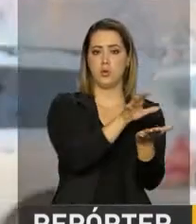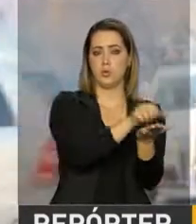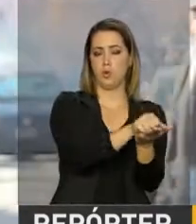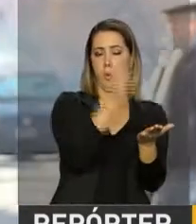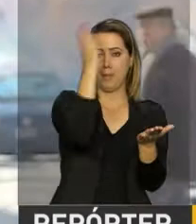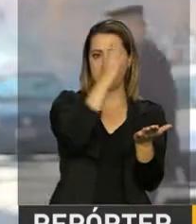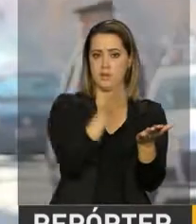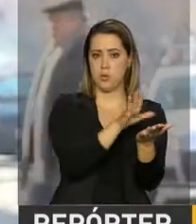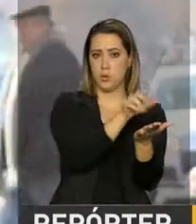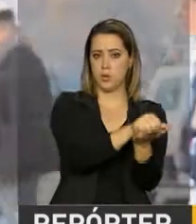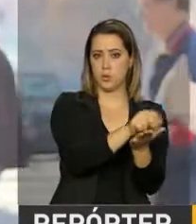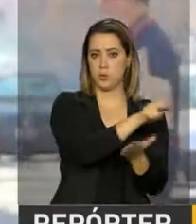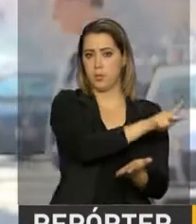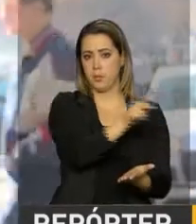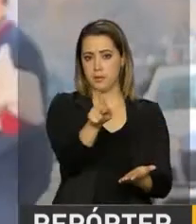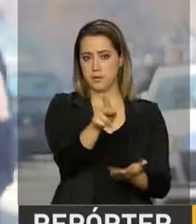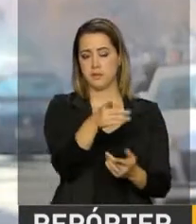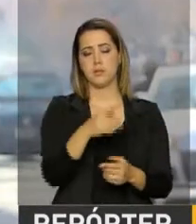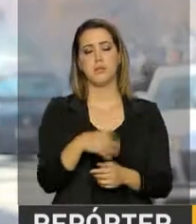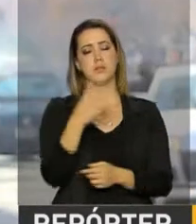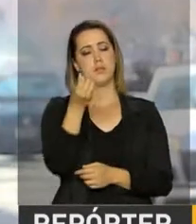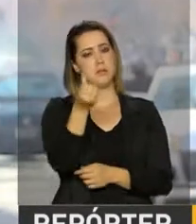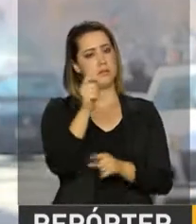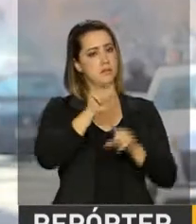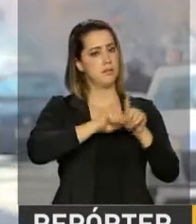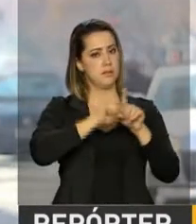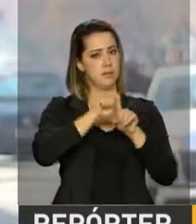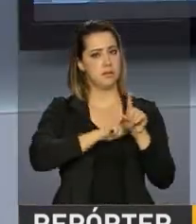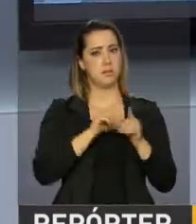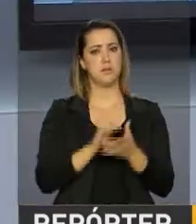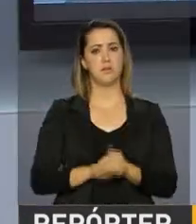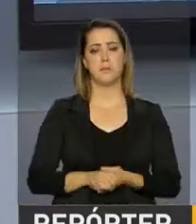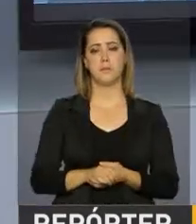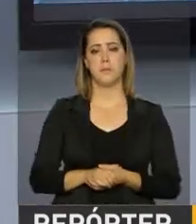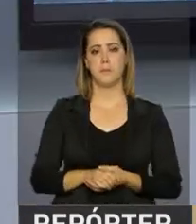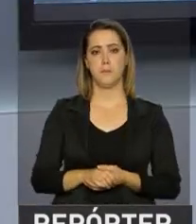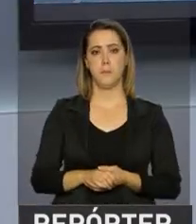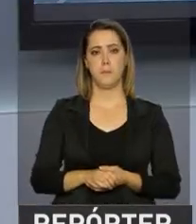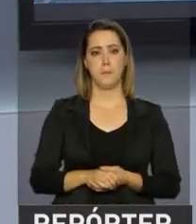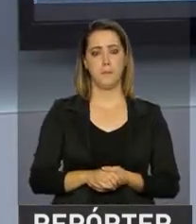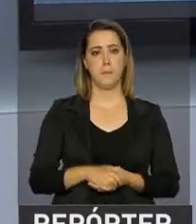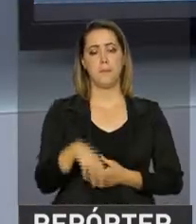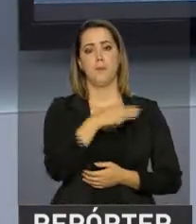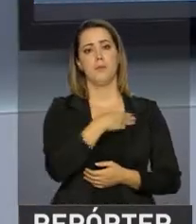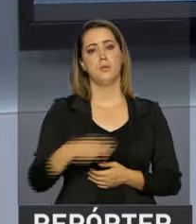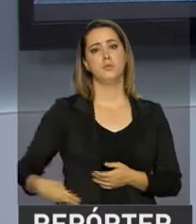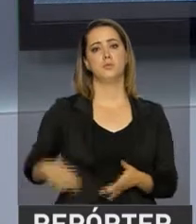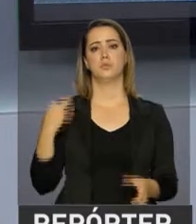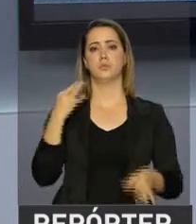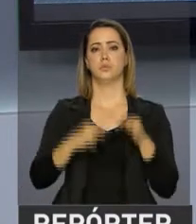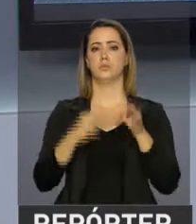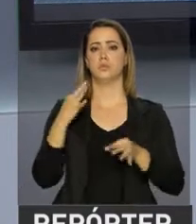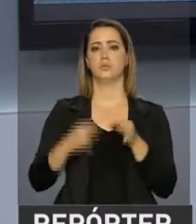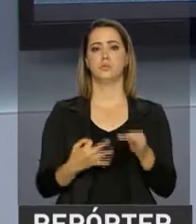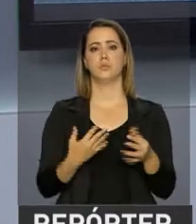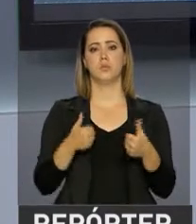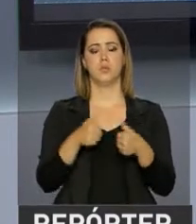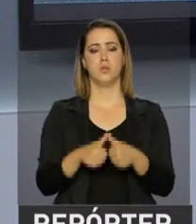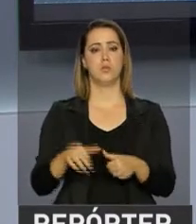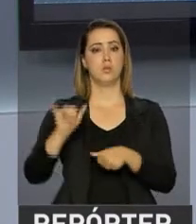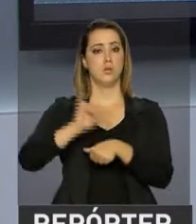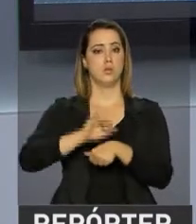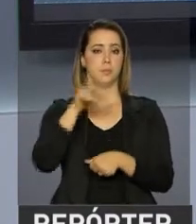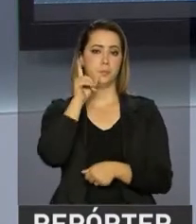vai ficar no comando pelos próximos seis meses o ministro da justiça turco ato jardim está em